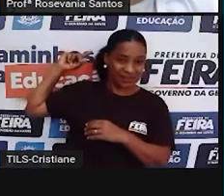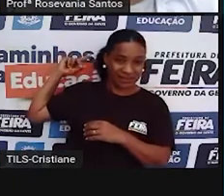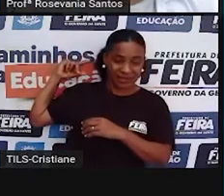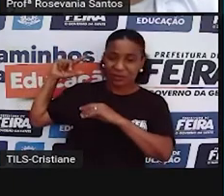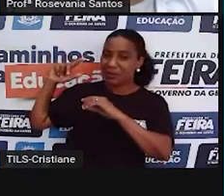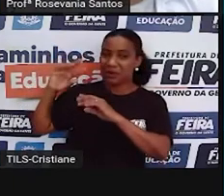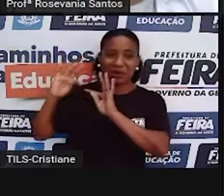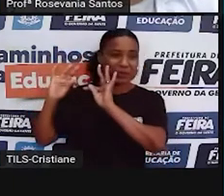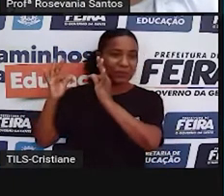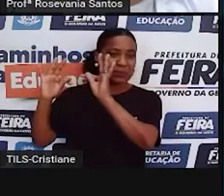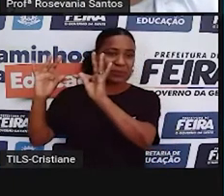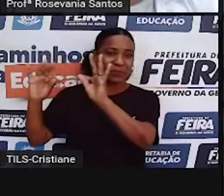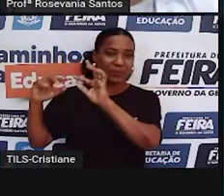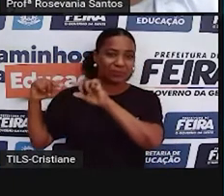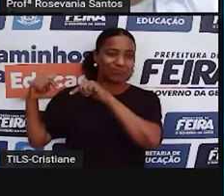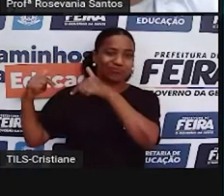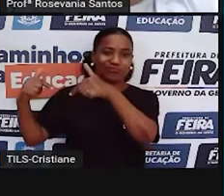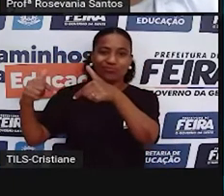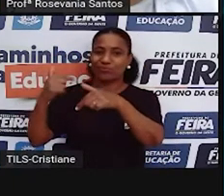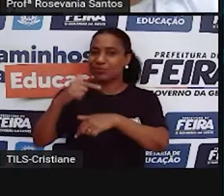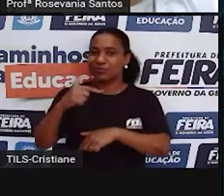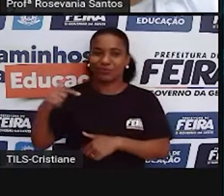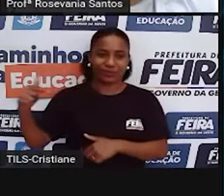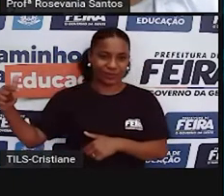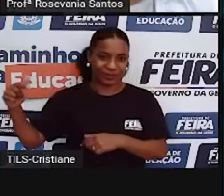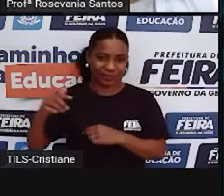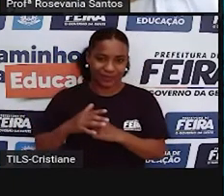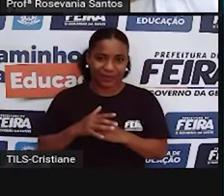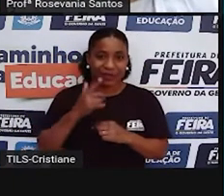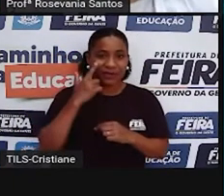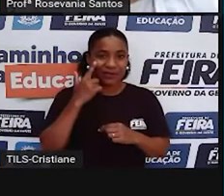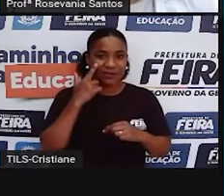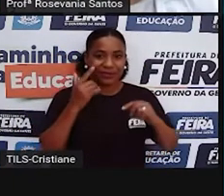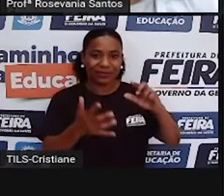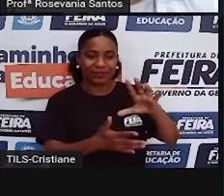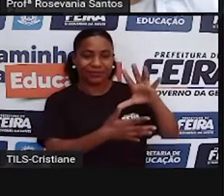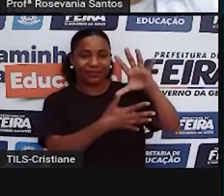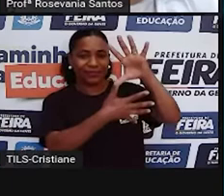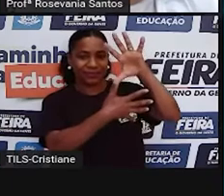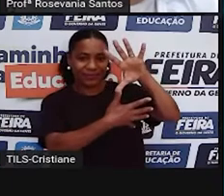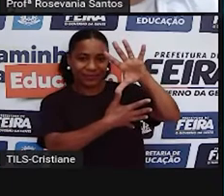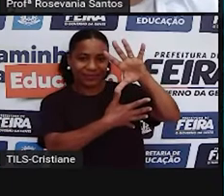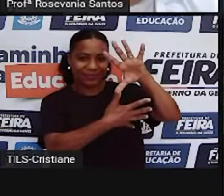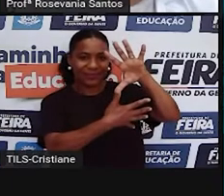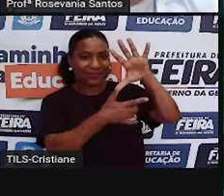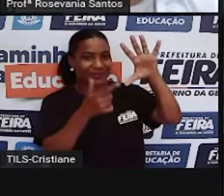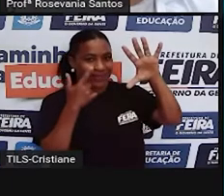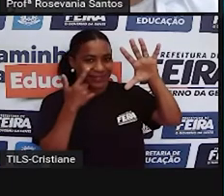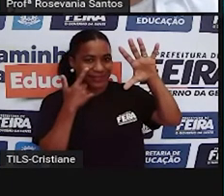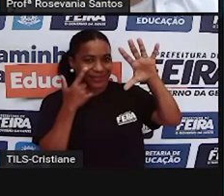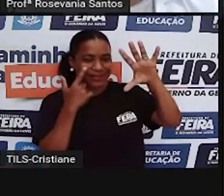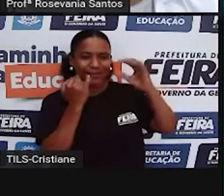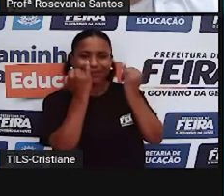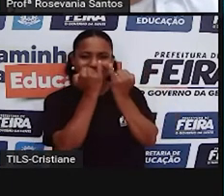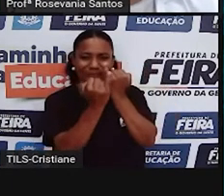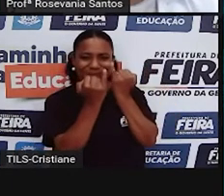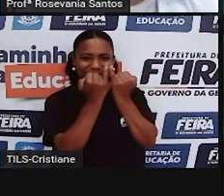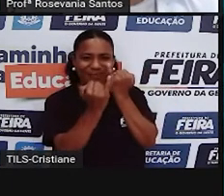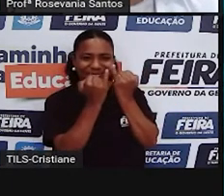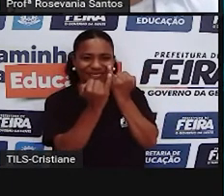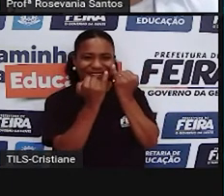continente americano, olha como a gente achava que era, né, o continente americano. É bem semelhante, todos os continentes são bem semelhantes